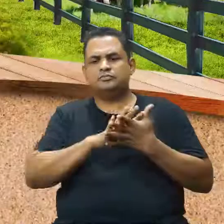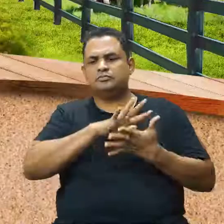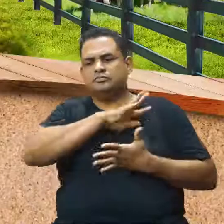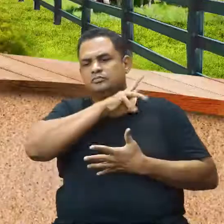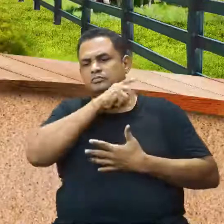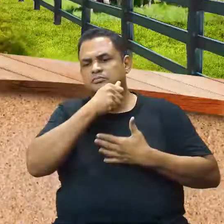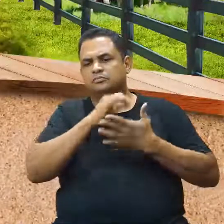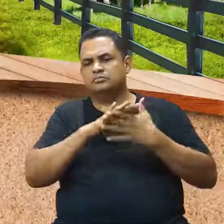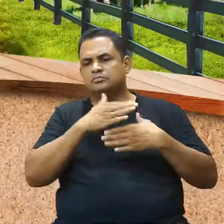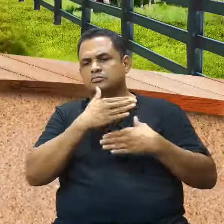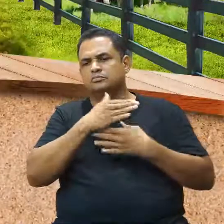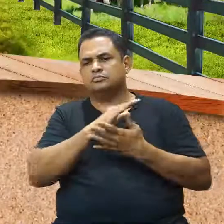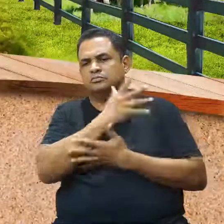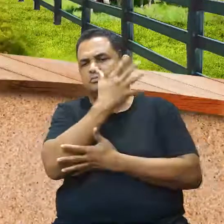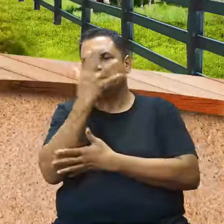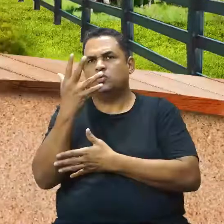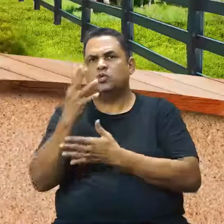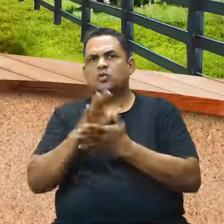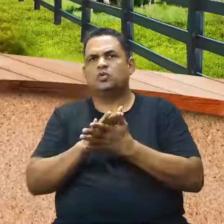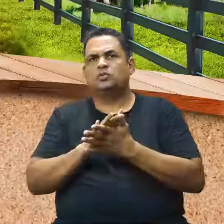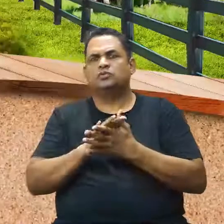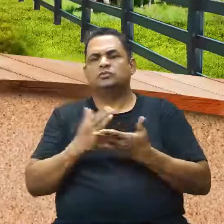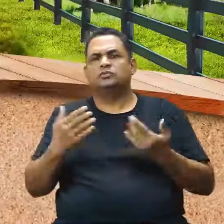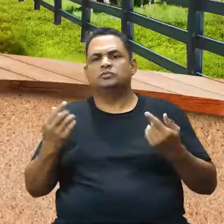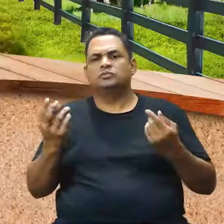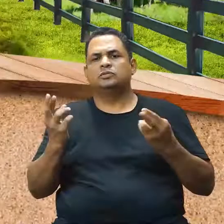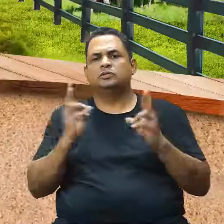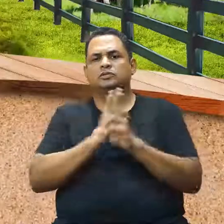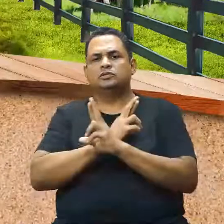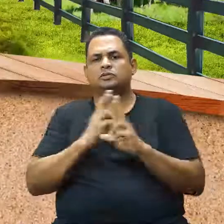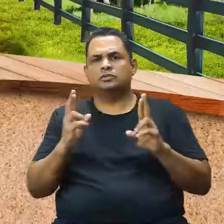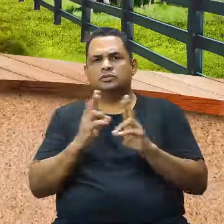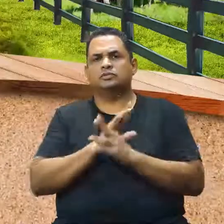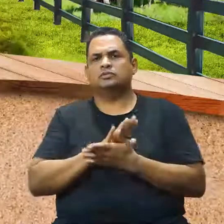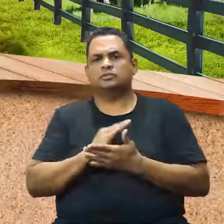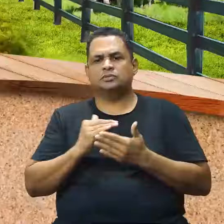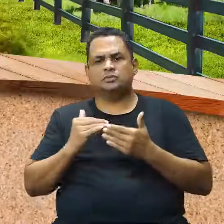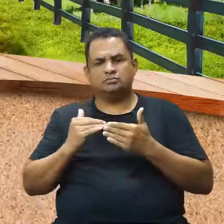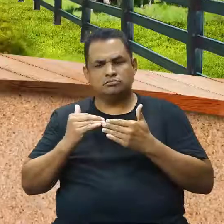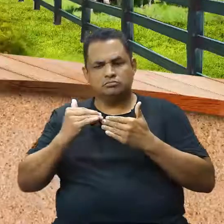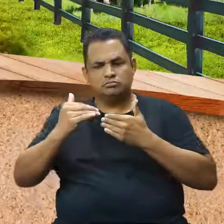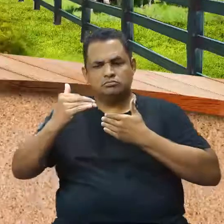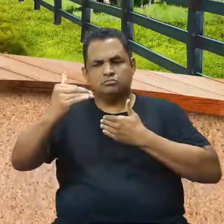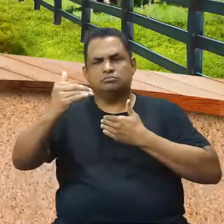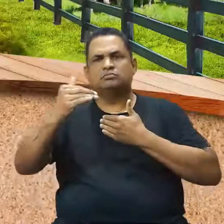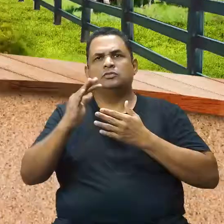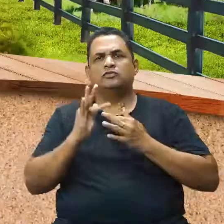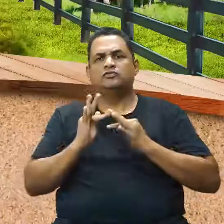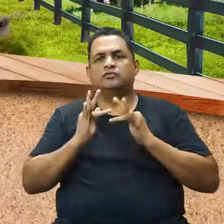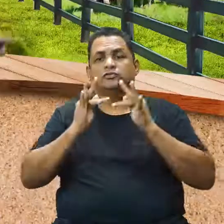flora, é um benefício a longo prazo.